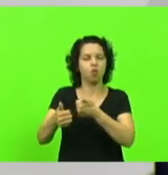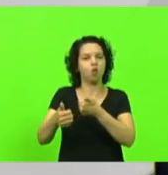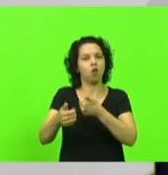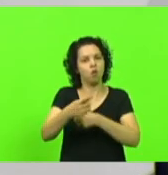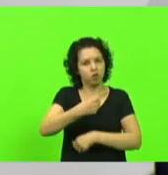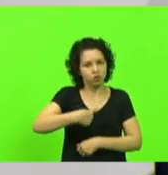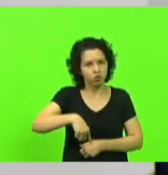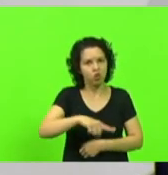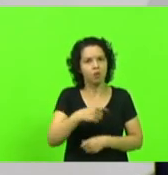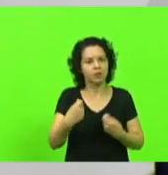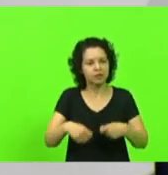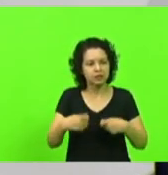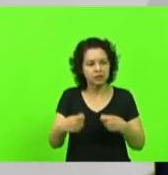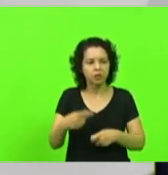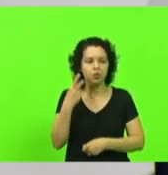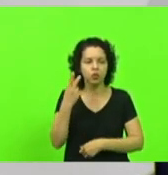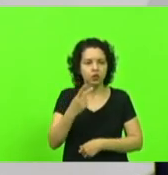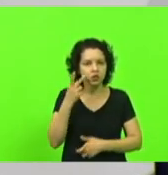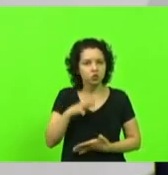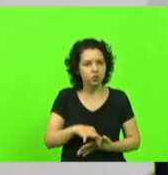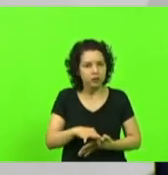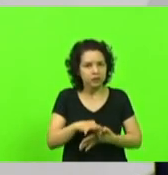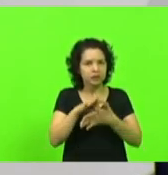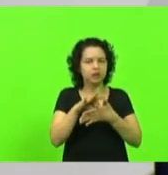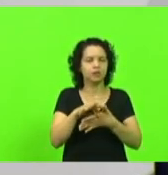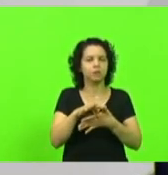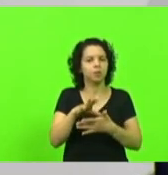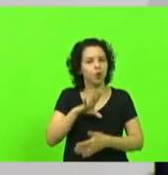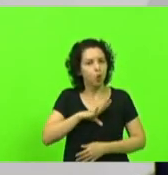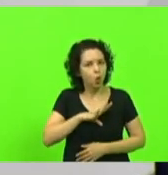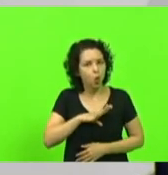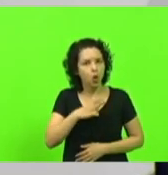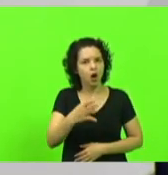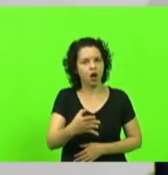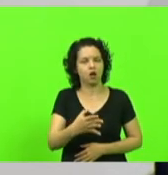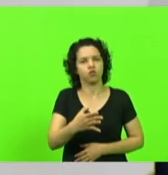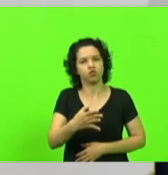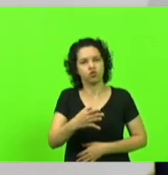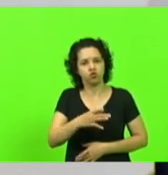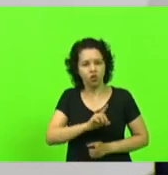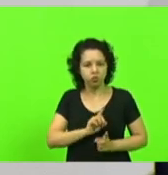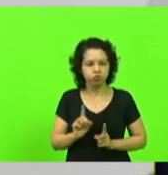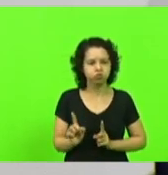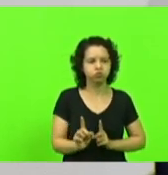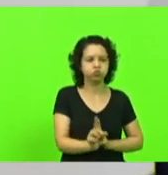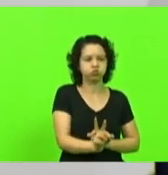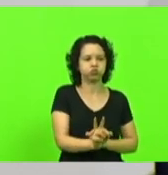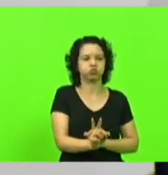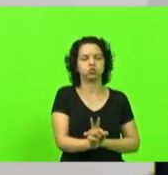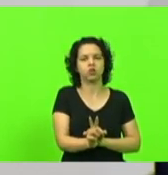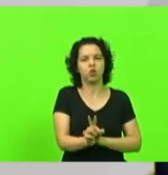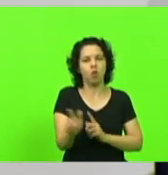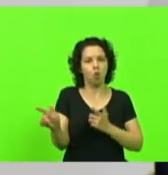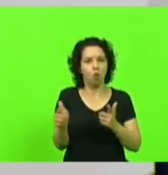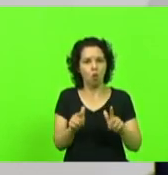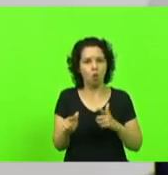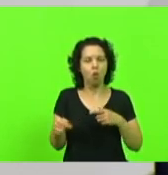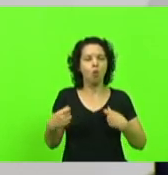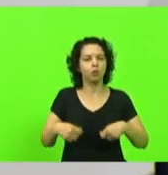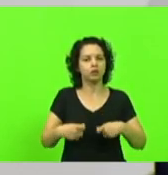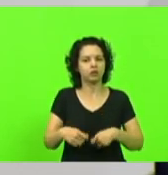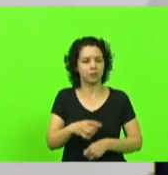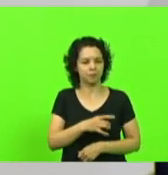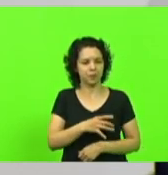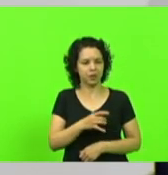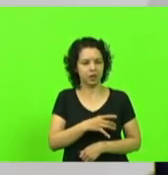de políticos líderes que tenham coragem de se posicionar na frente dos outros, que não tenham medo de